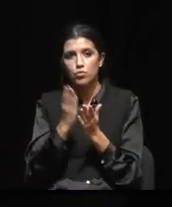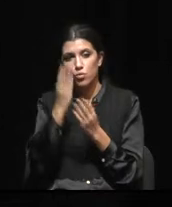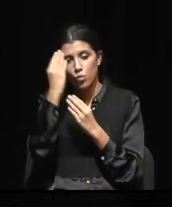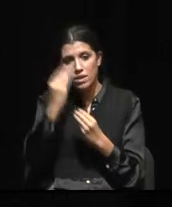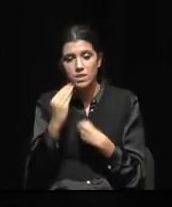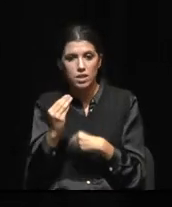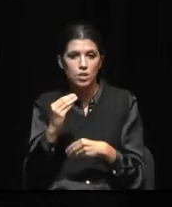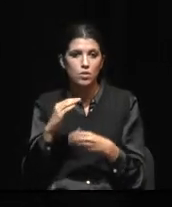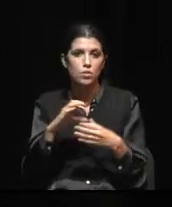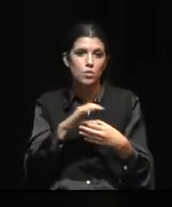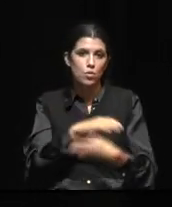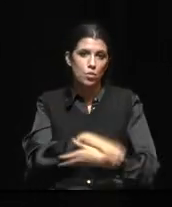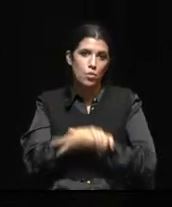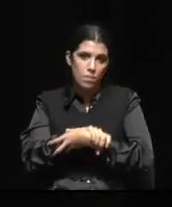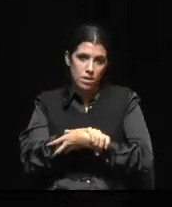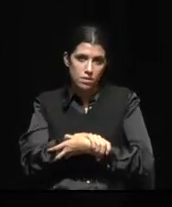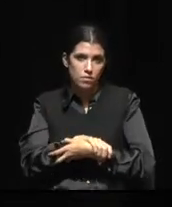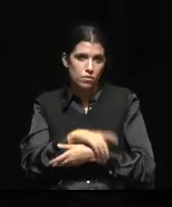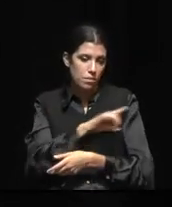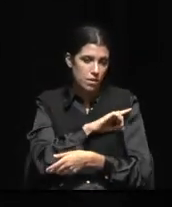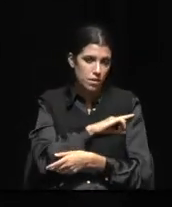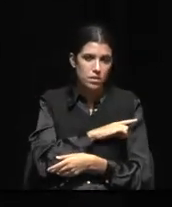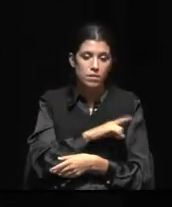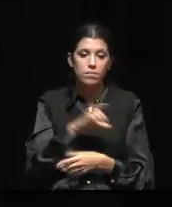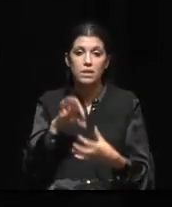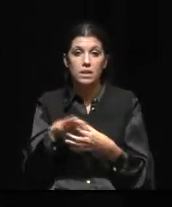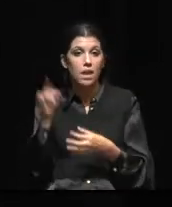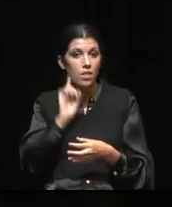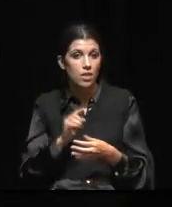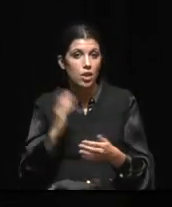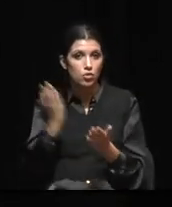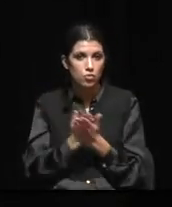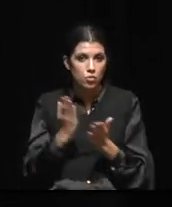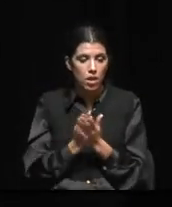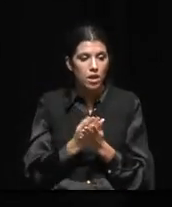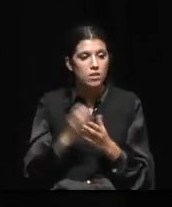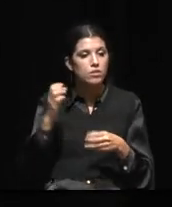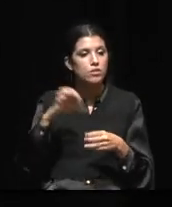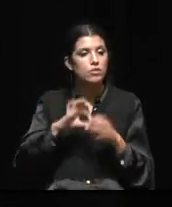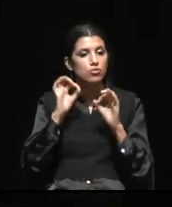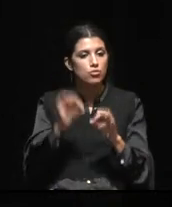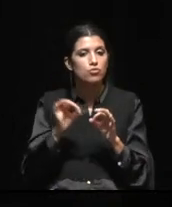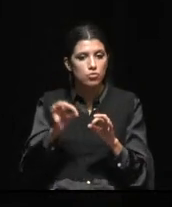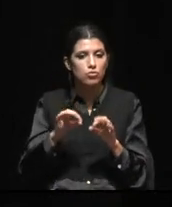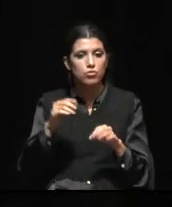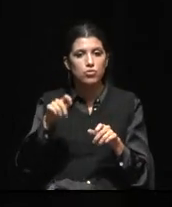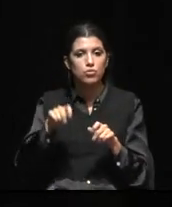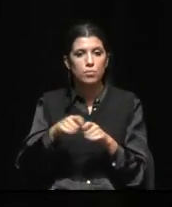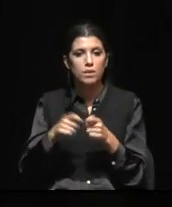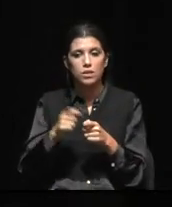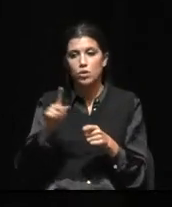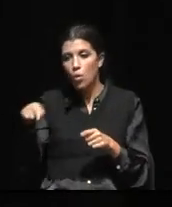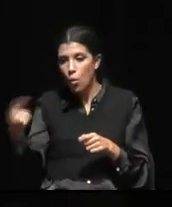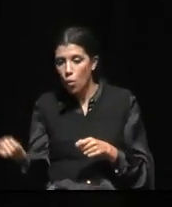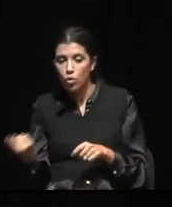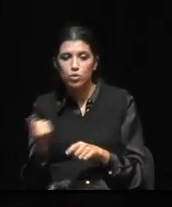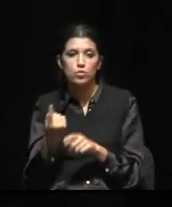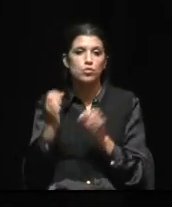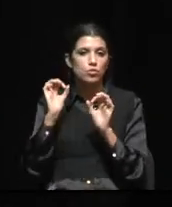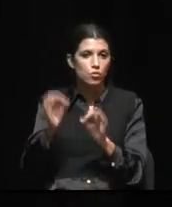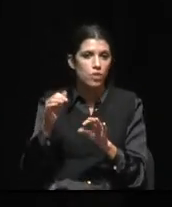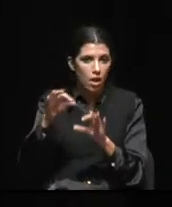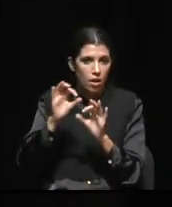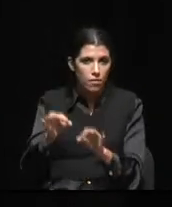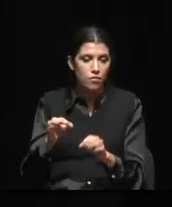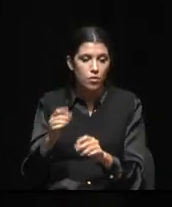aos votos de saudação ao Dia do Estudante preferimos por isso acompanhar favoravelmente os votos dases forças políticas porque estes documentos